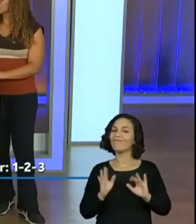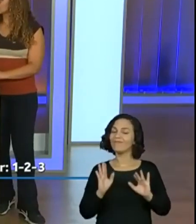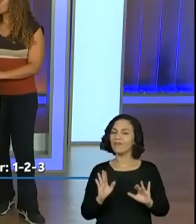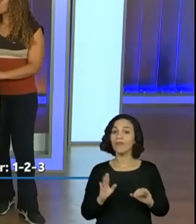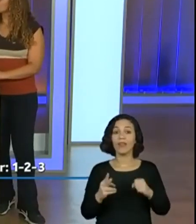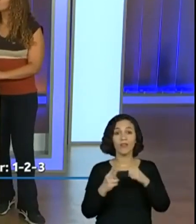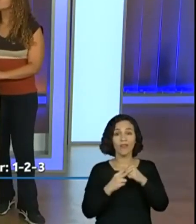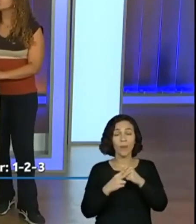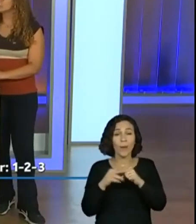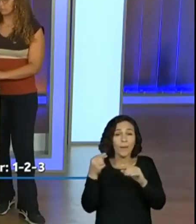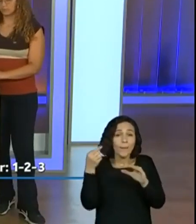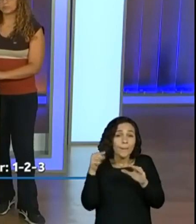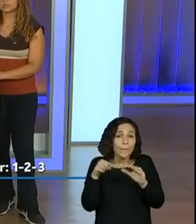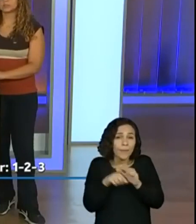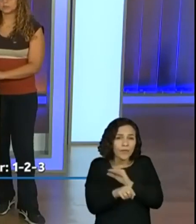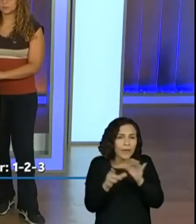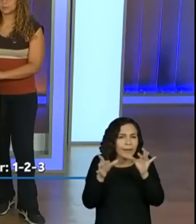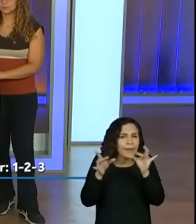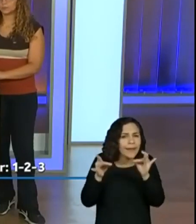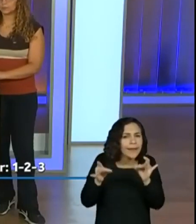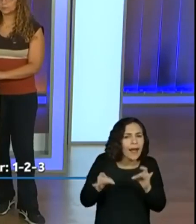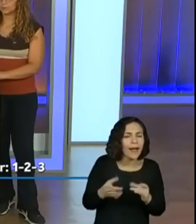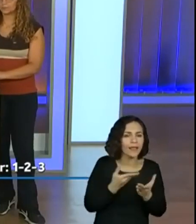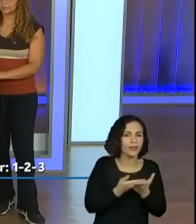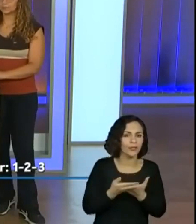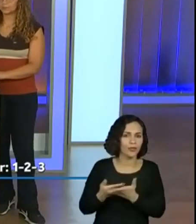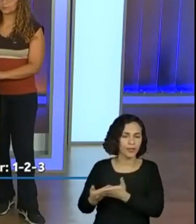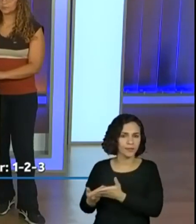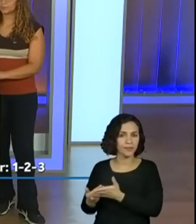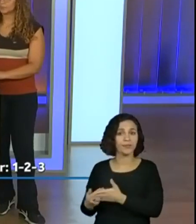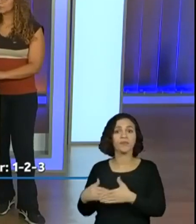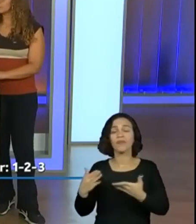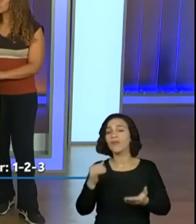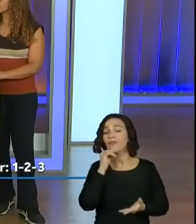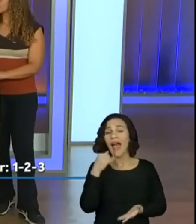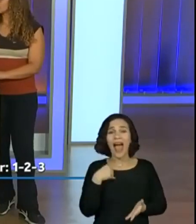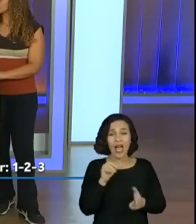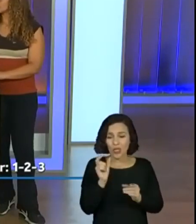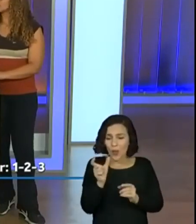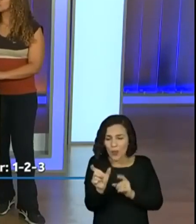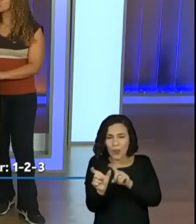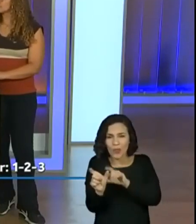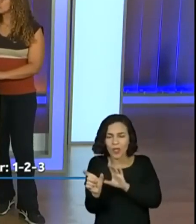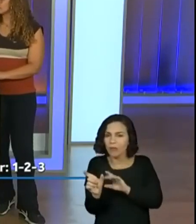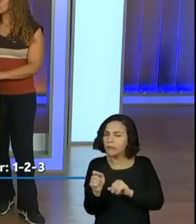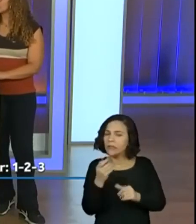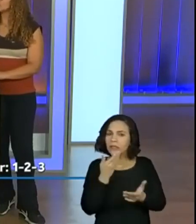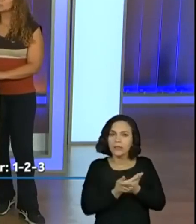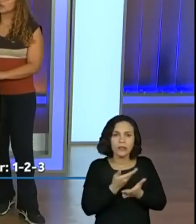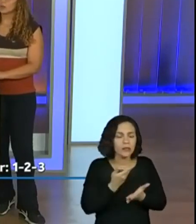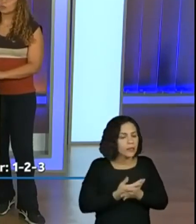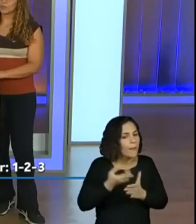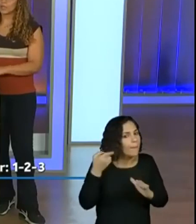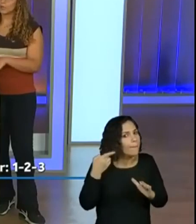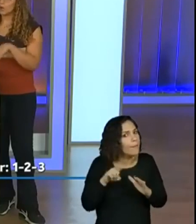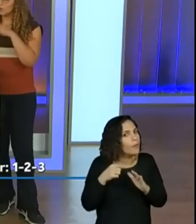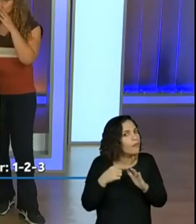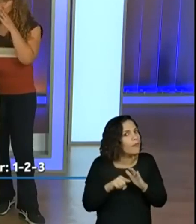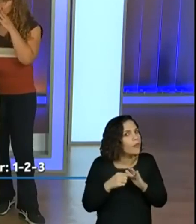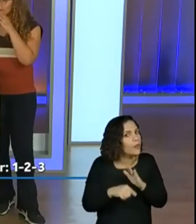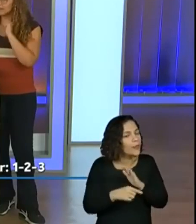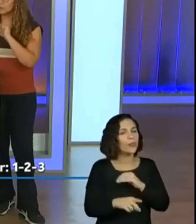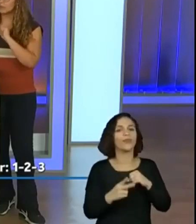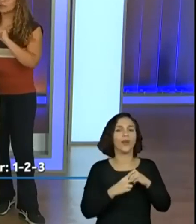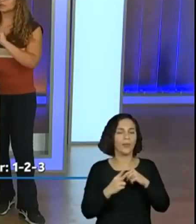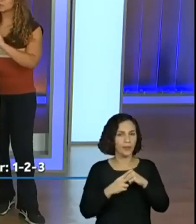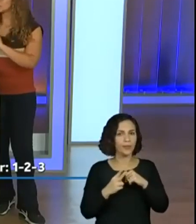coisas para serem estudadas no verbo. Sim. Então, se a gente falar, ah, só vou estudar uma parte. Não, tem que estudar, são muitas partes. Porque né? Igual a